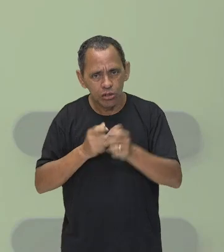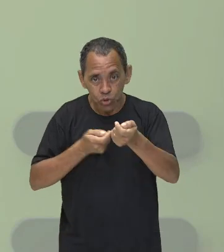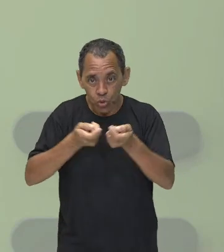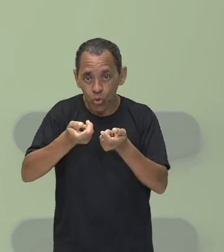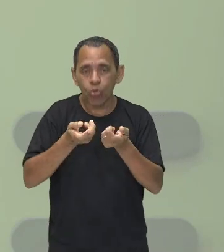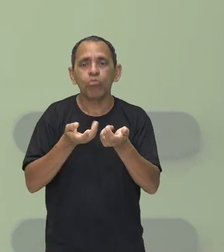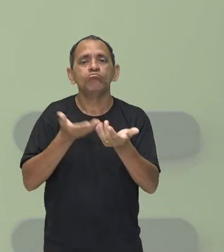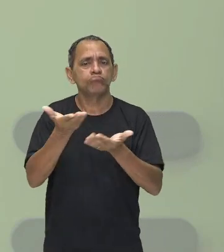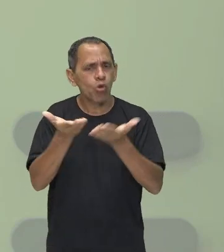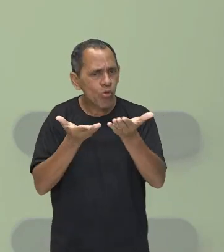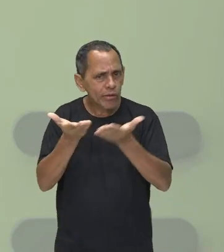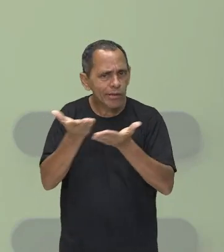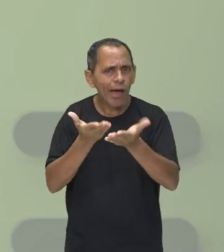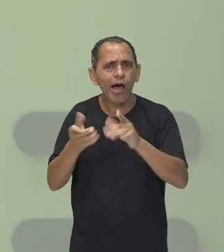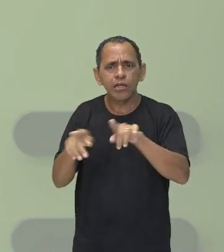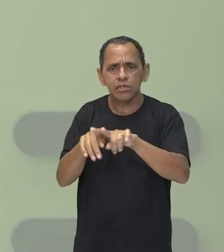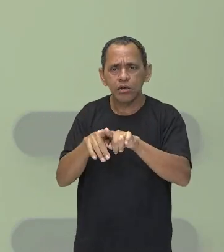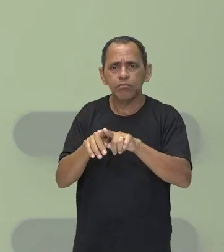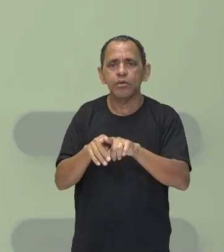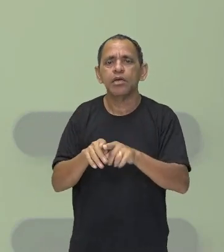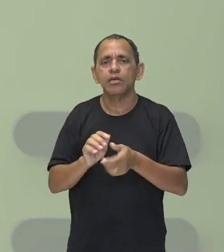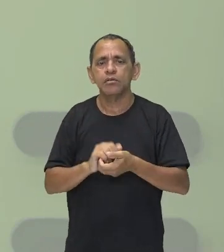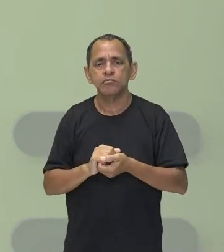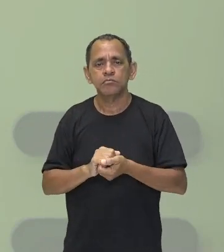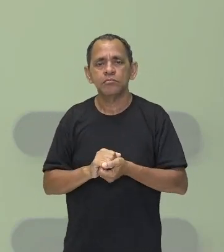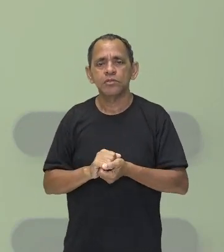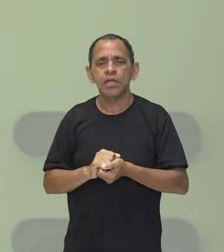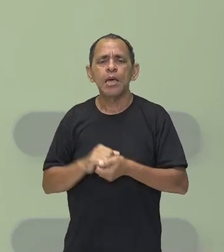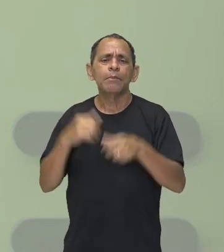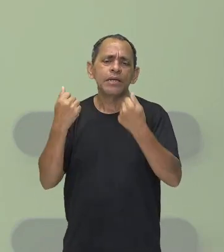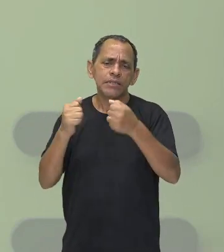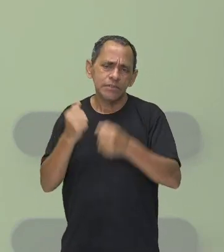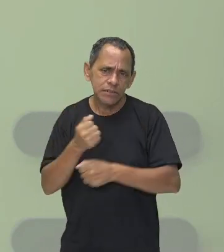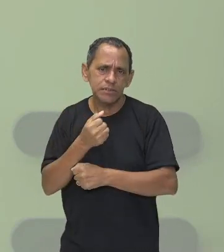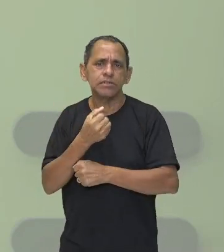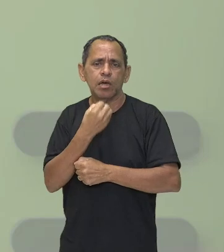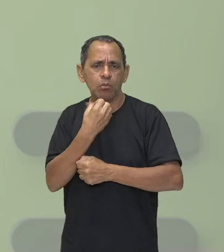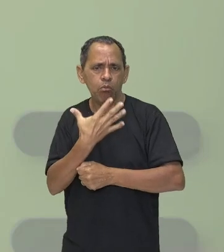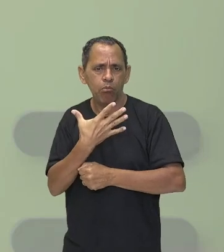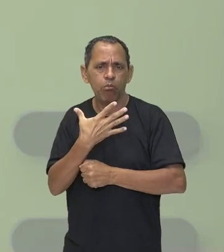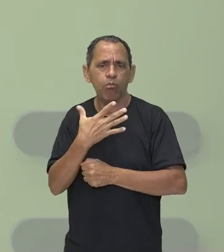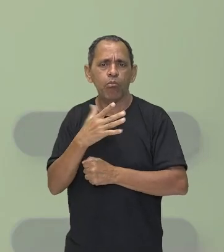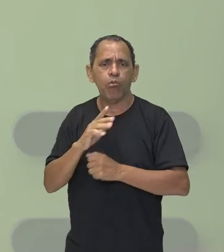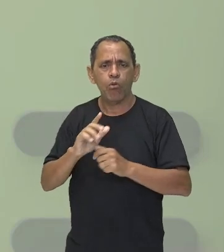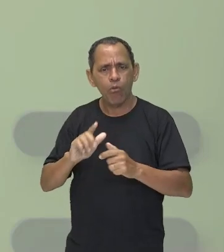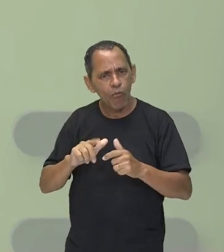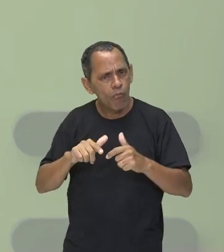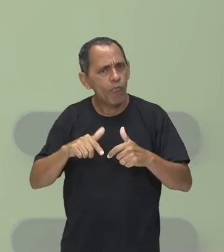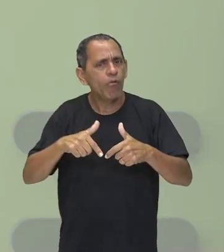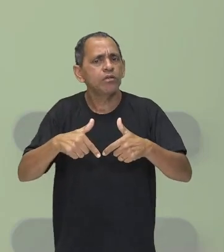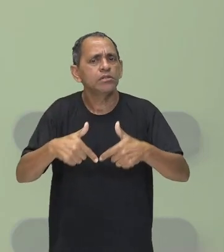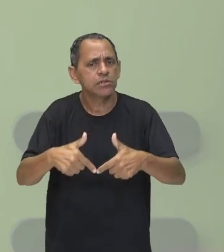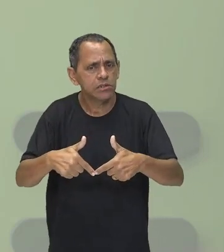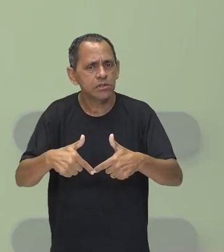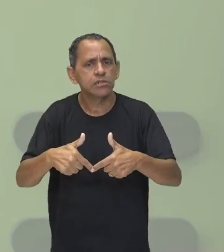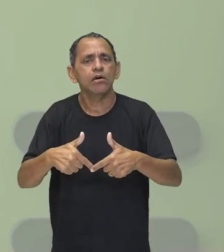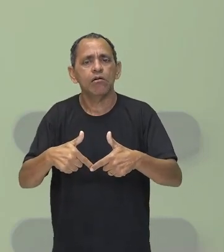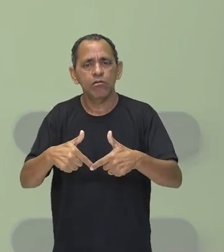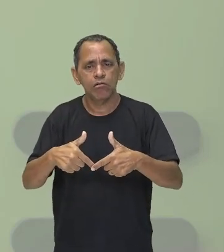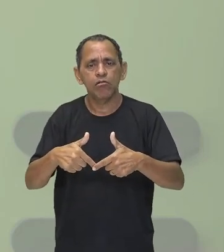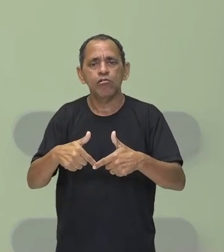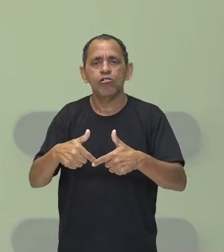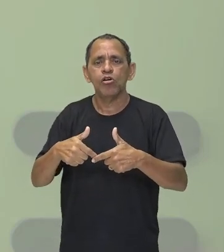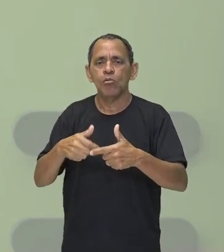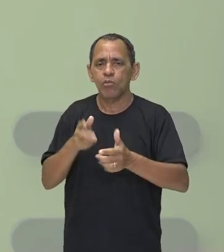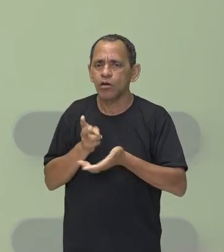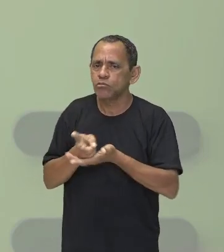a nossa boa vontade para continuar o tratamento, a nossa perseverança e